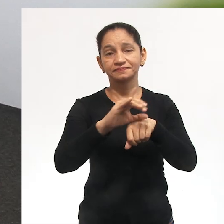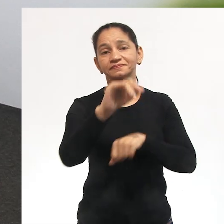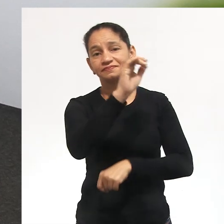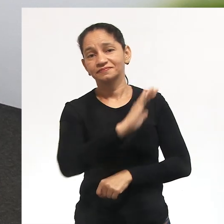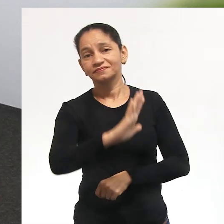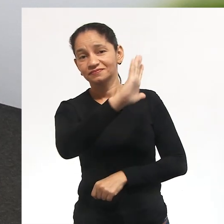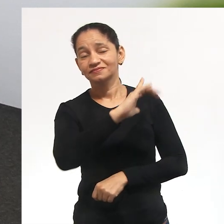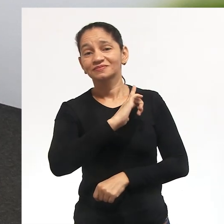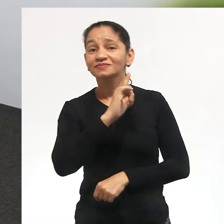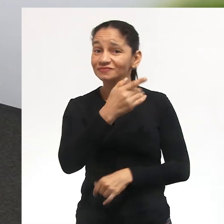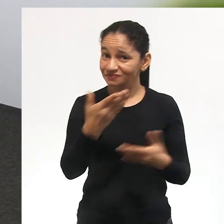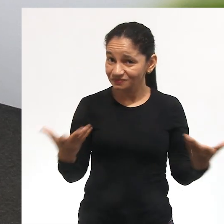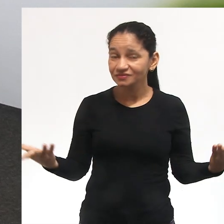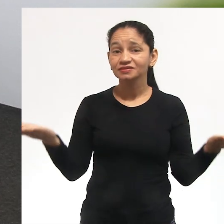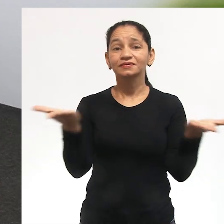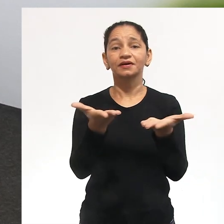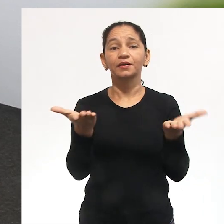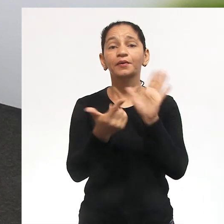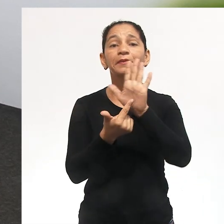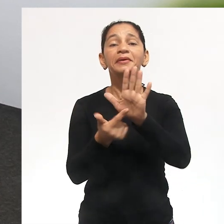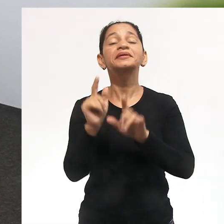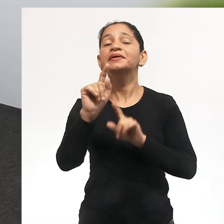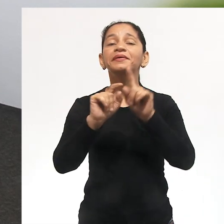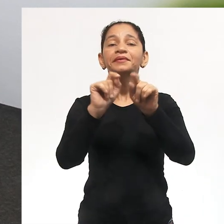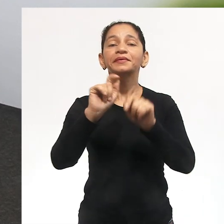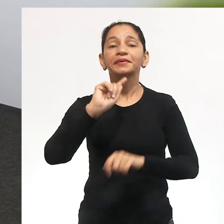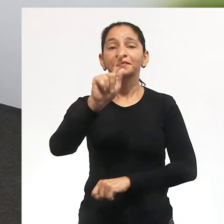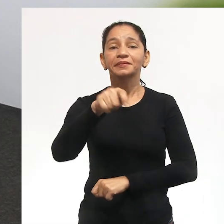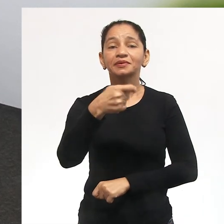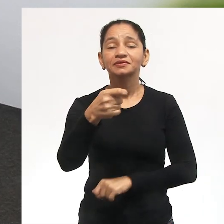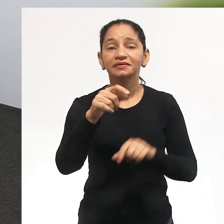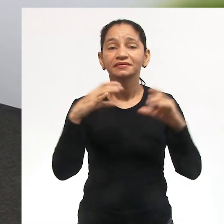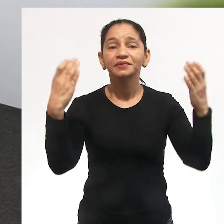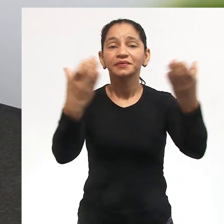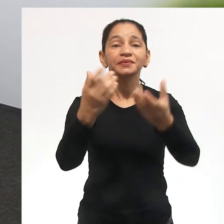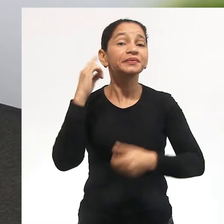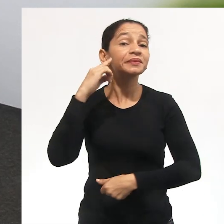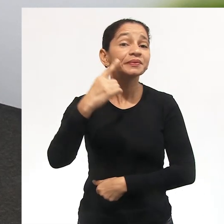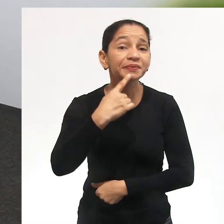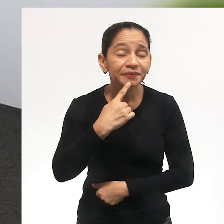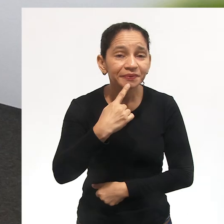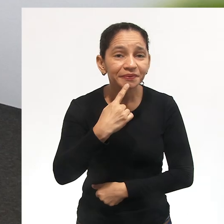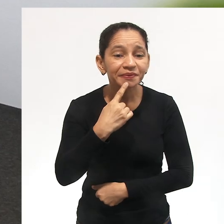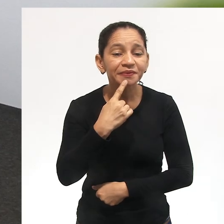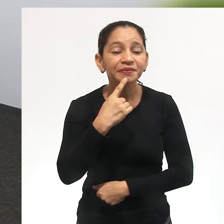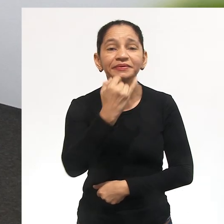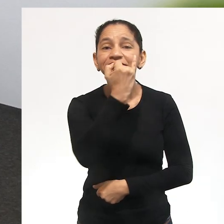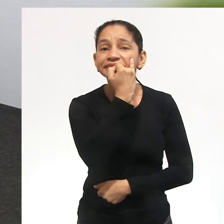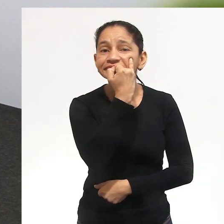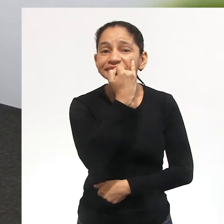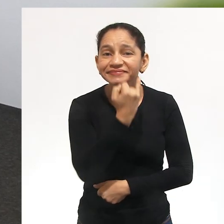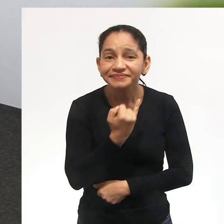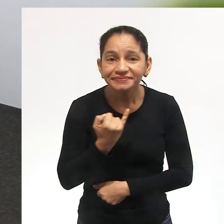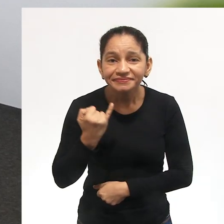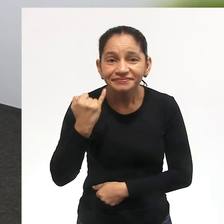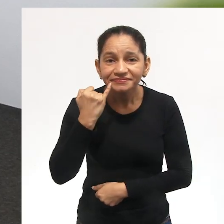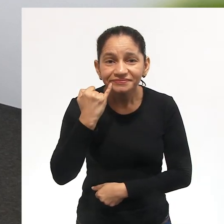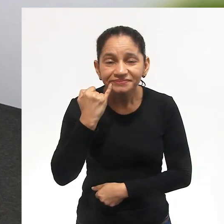tom cinza. E agora eu vou te apresentar o meu sinal na comunidade surda, que é assim, ó.